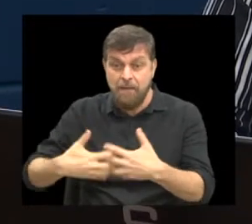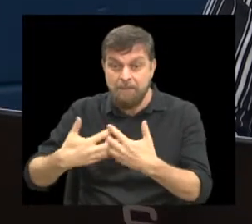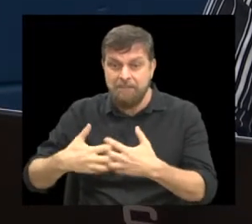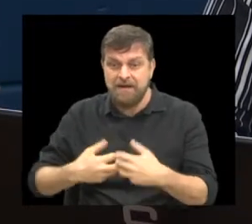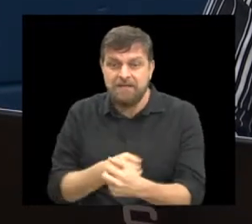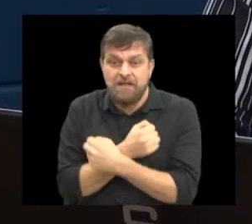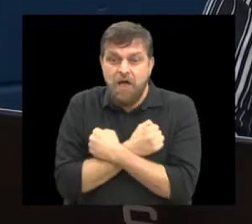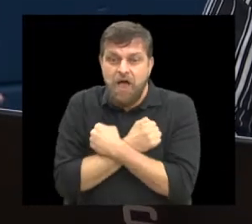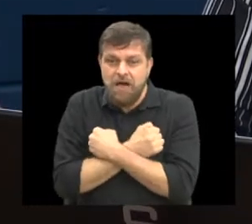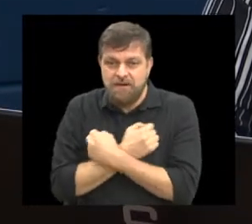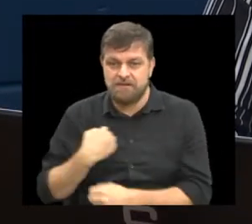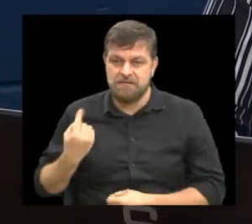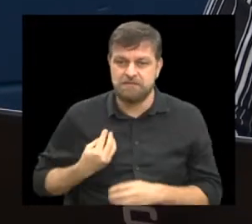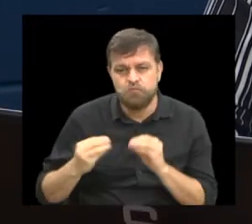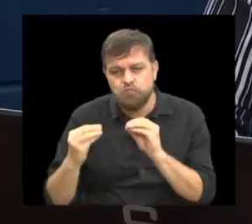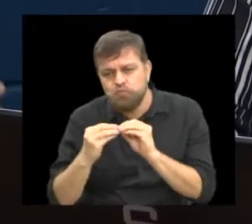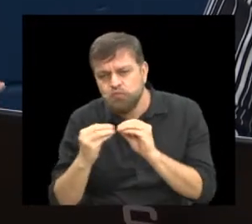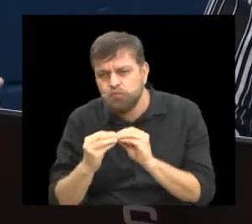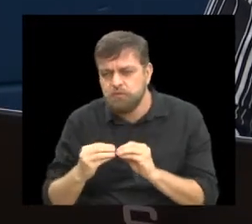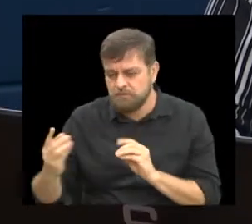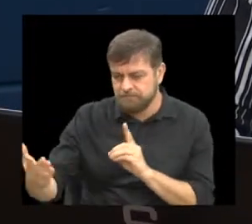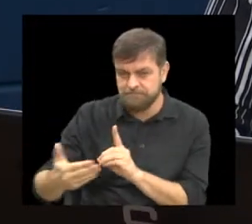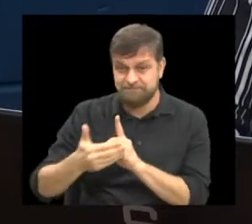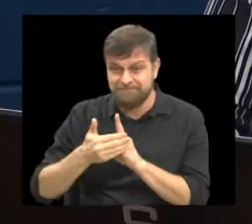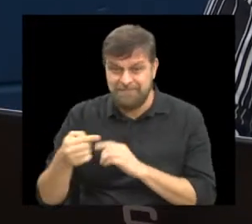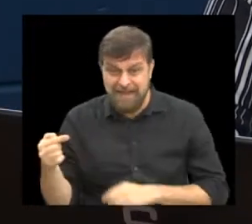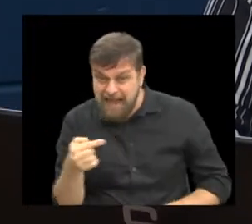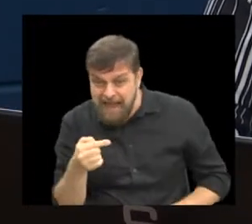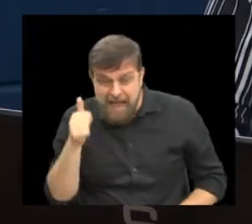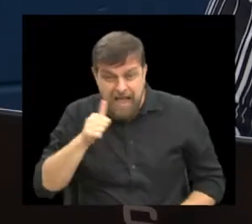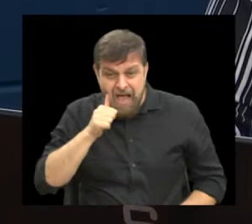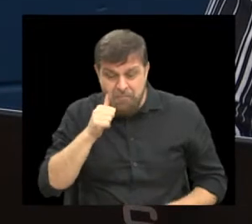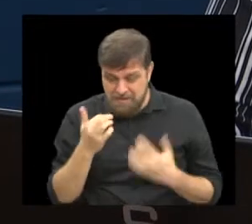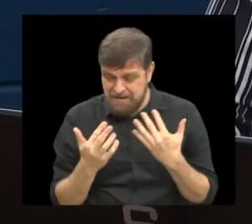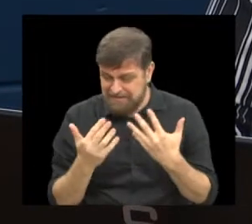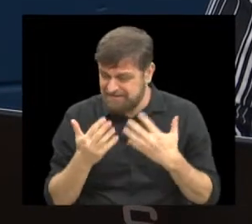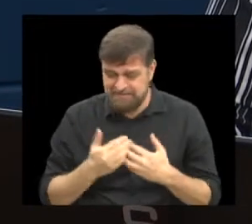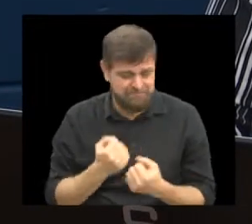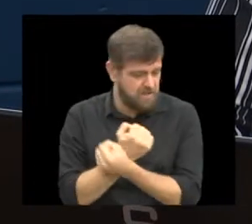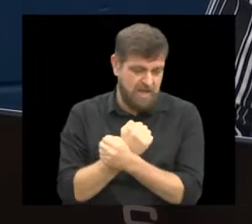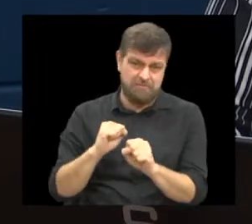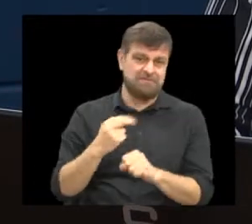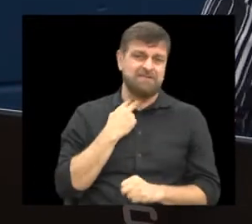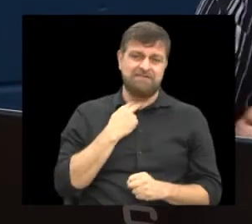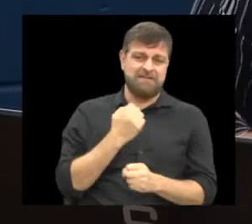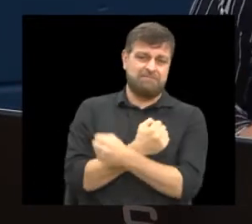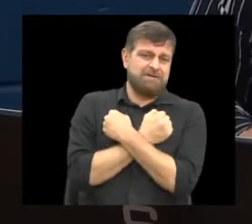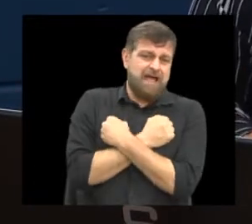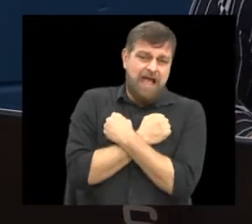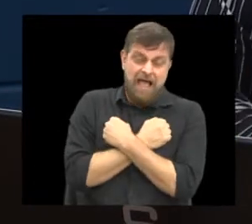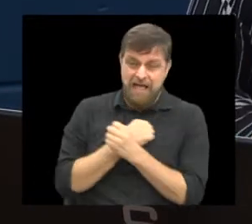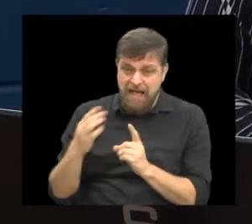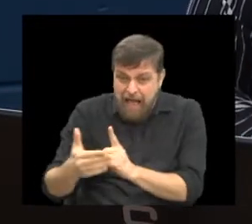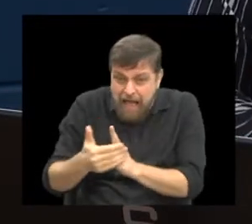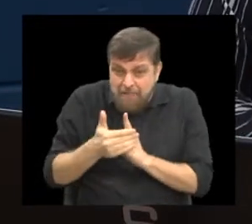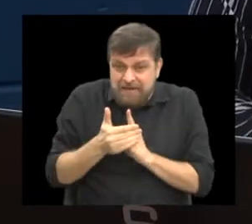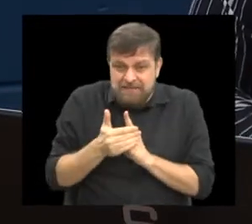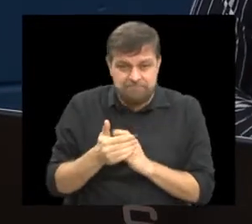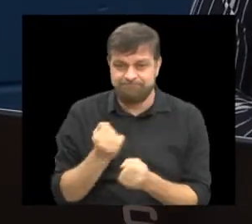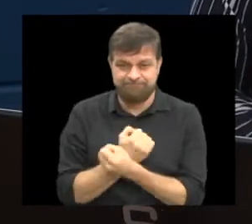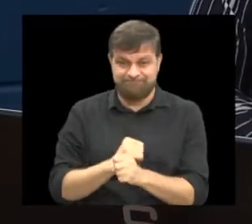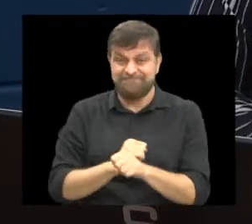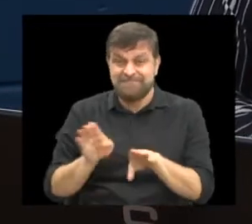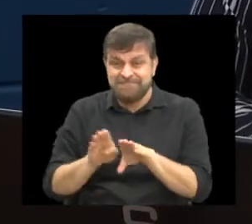nos cumprimentamos, a gente dá um beijo, dá um abraço, e para ela isso era impossível. Então, essa questão da socialização vem até também no